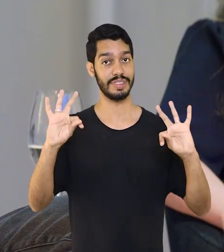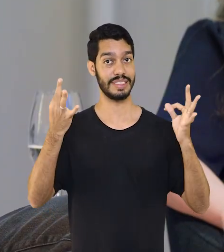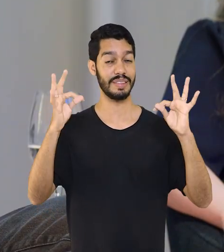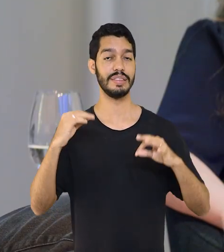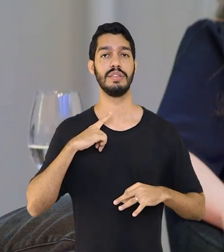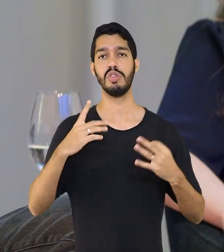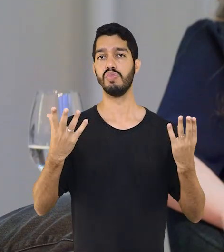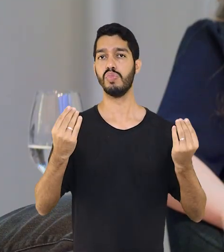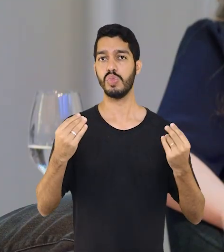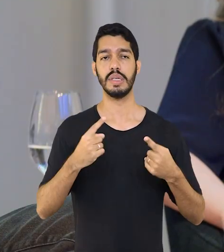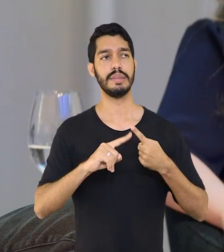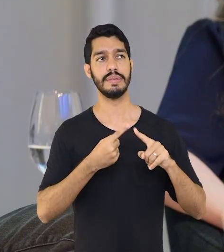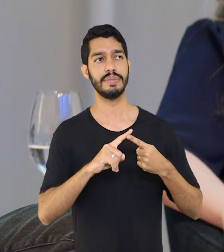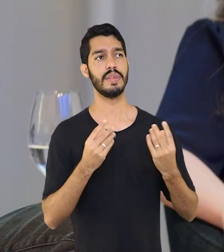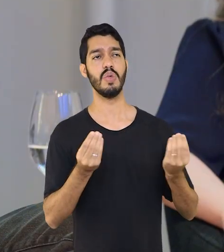discute muito